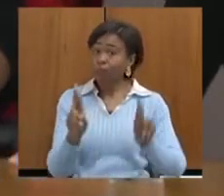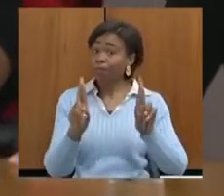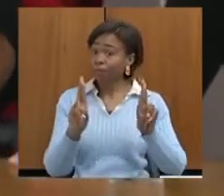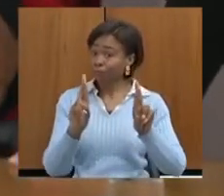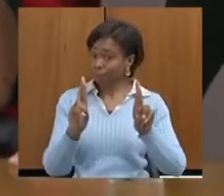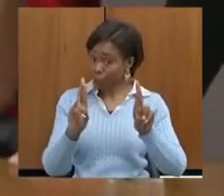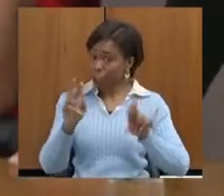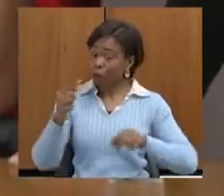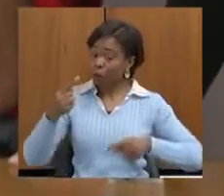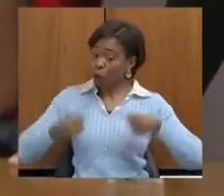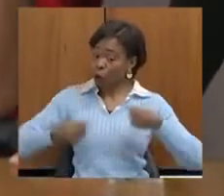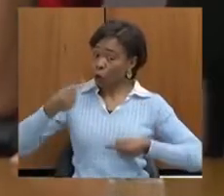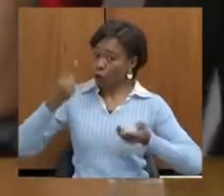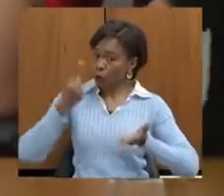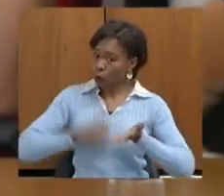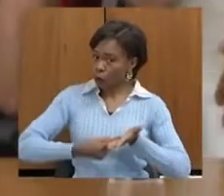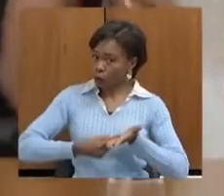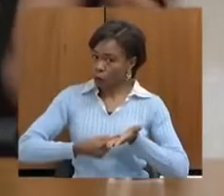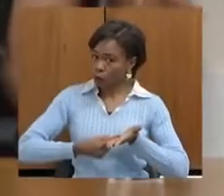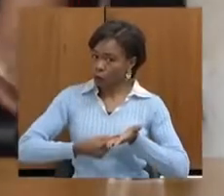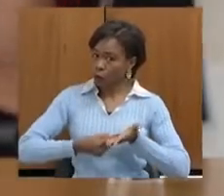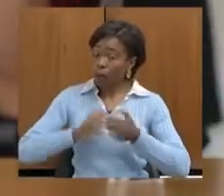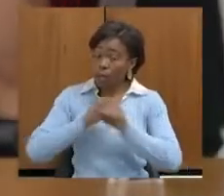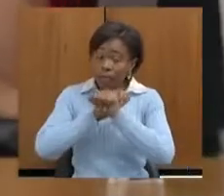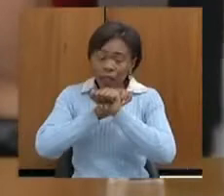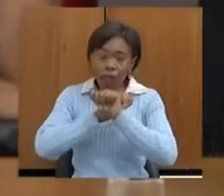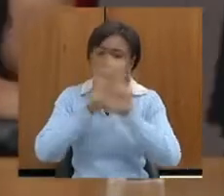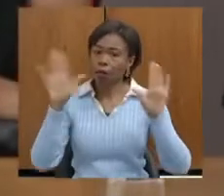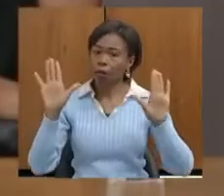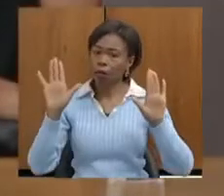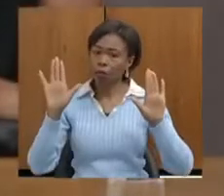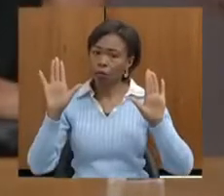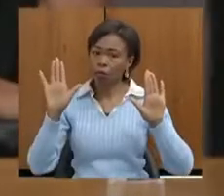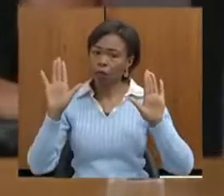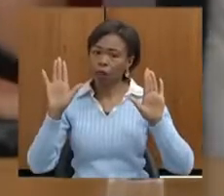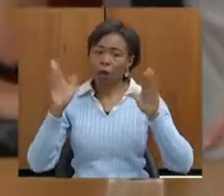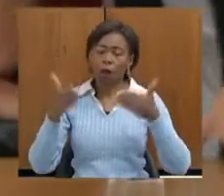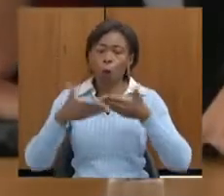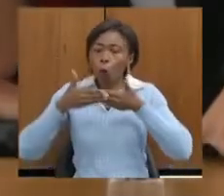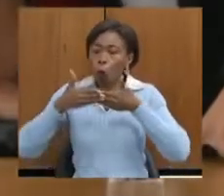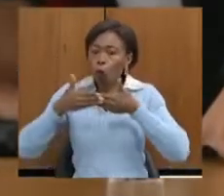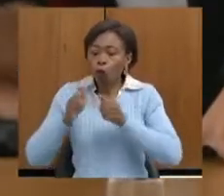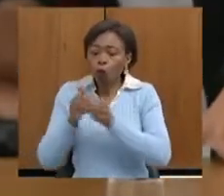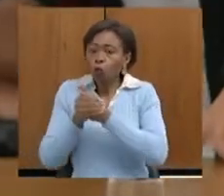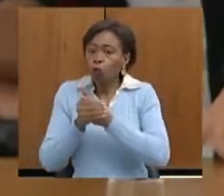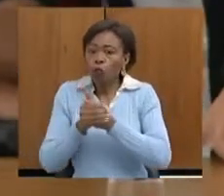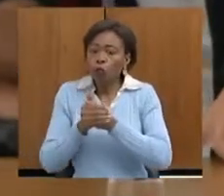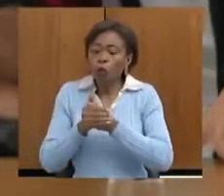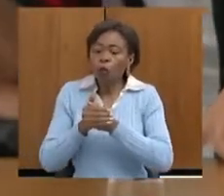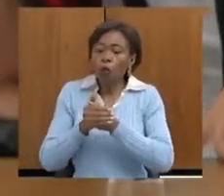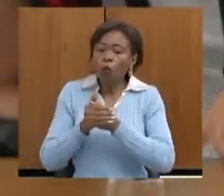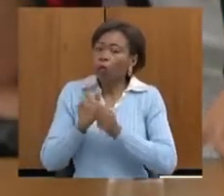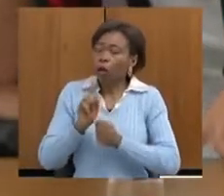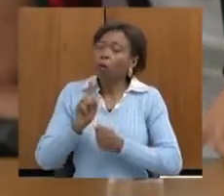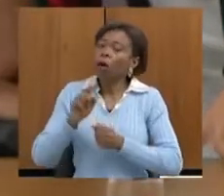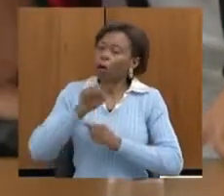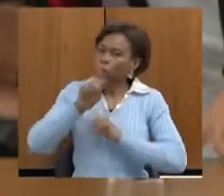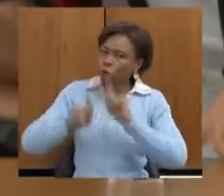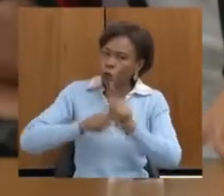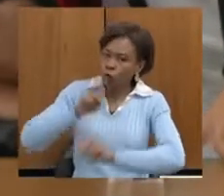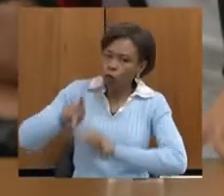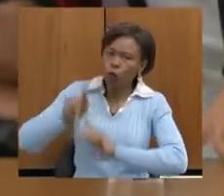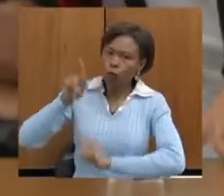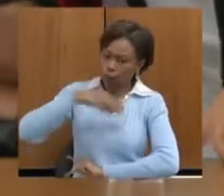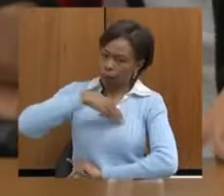posição muito clara de que não seja nada fechados em que os atingidos sejam de fato ouvido e sem que o Parlamento ser